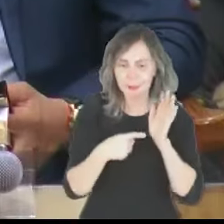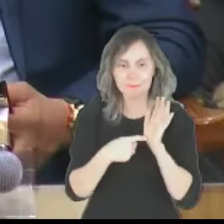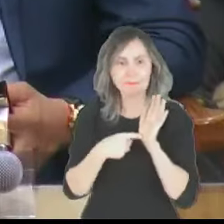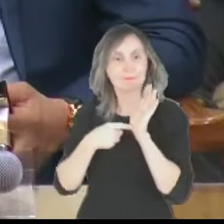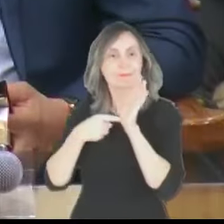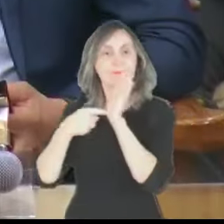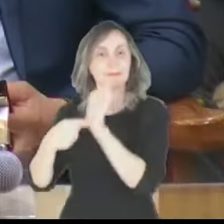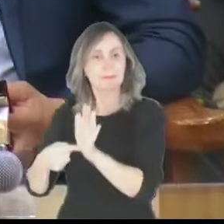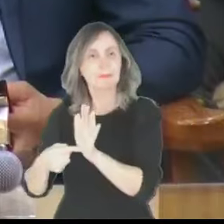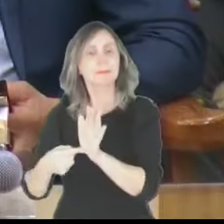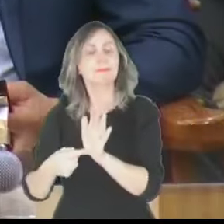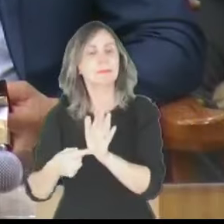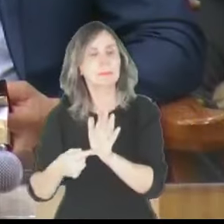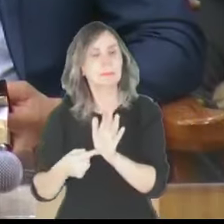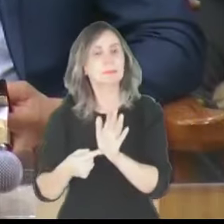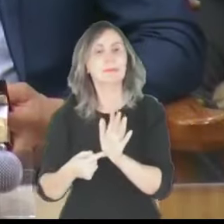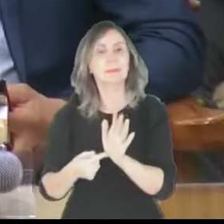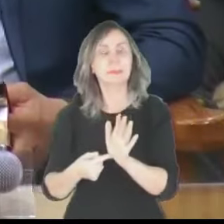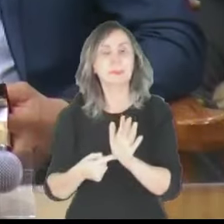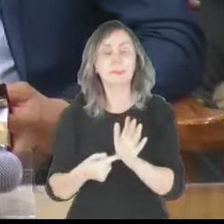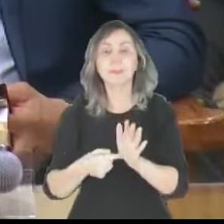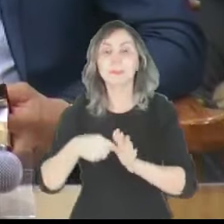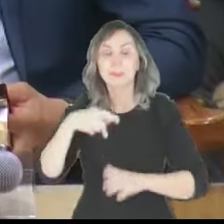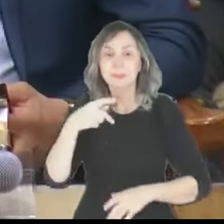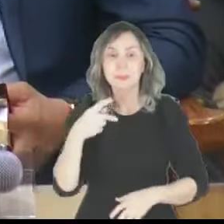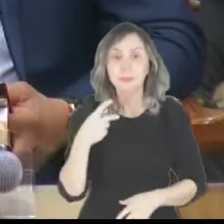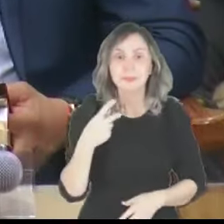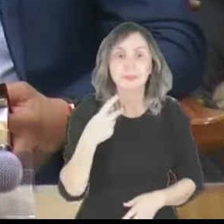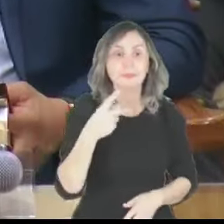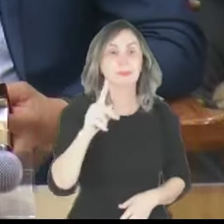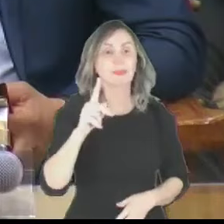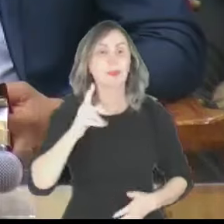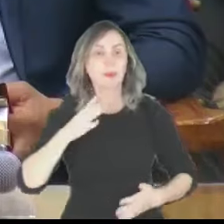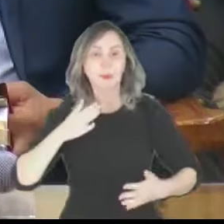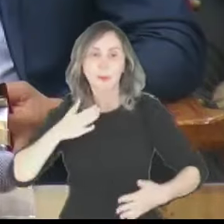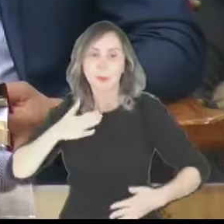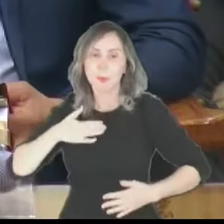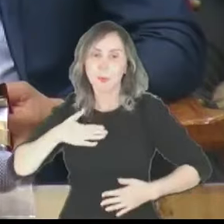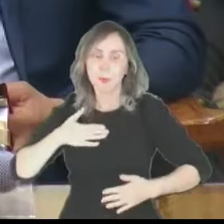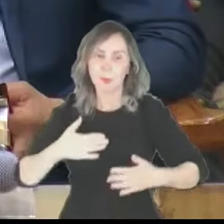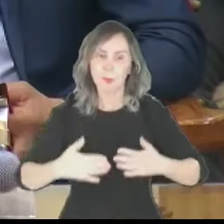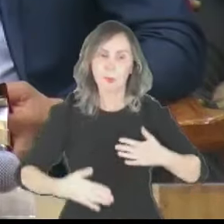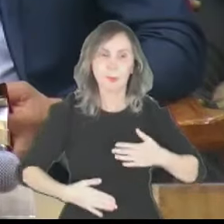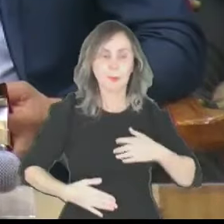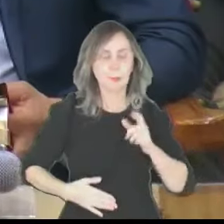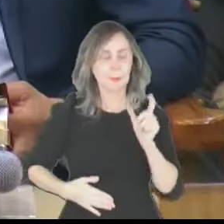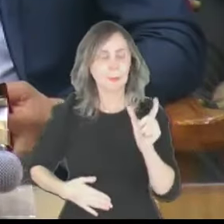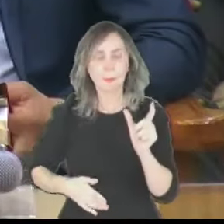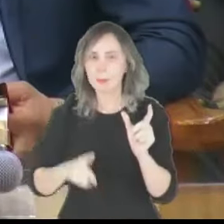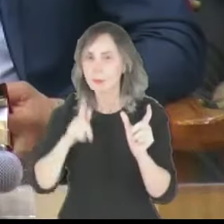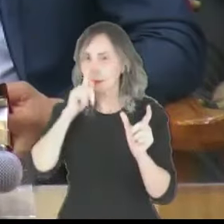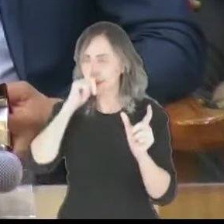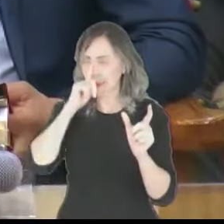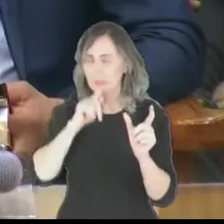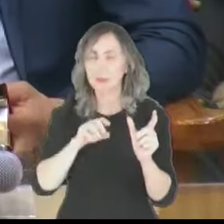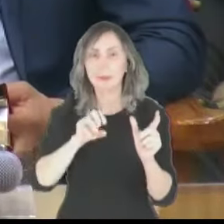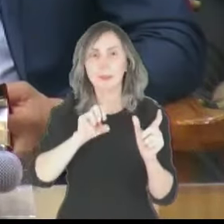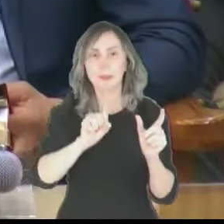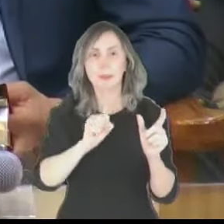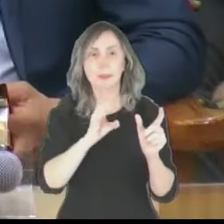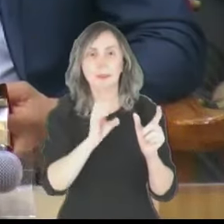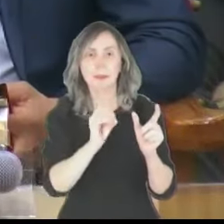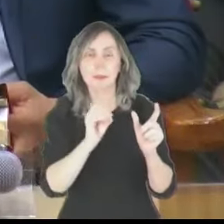apresenteis. O vosso corpo soma no grego. E aqui nós temos a antropologia